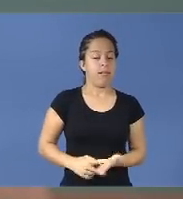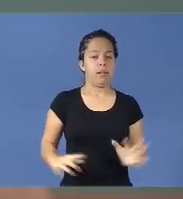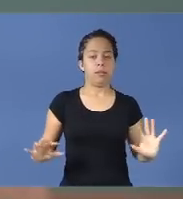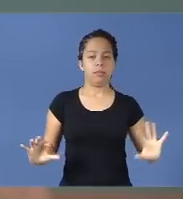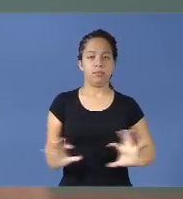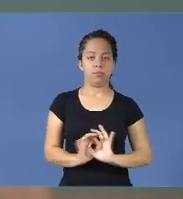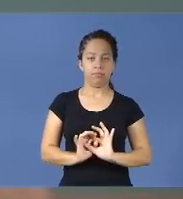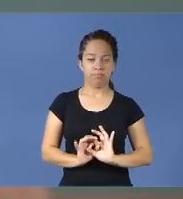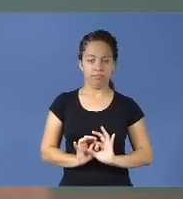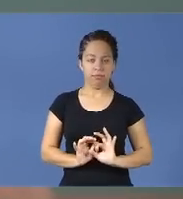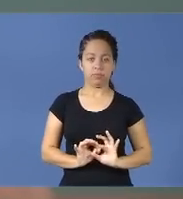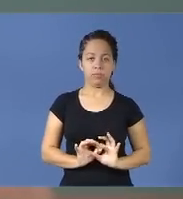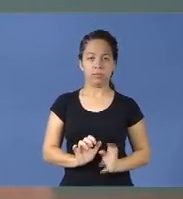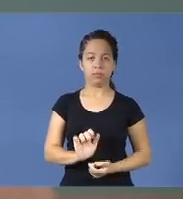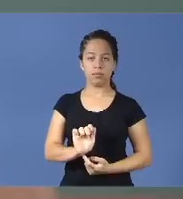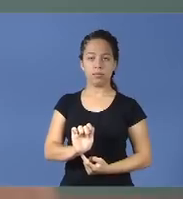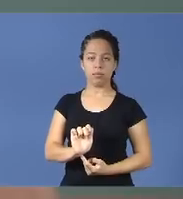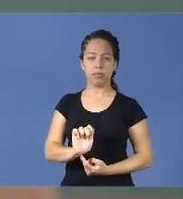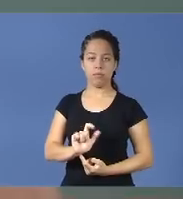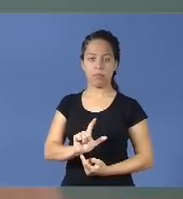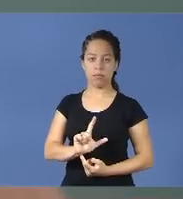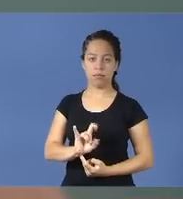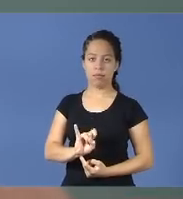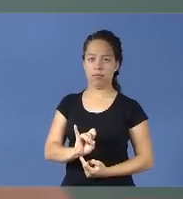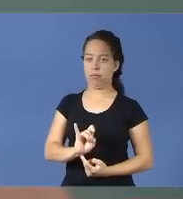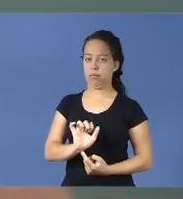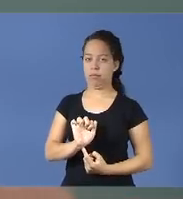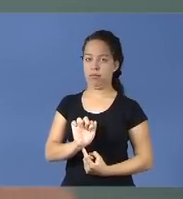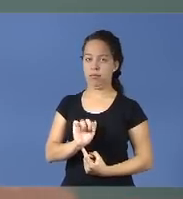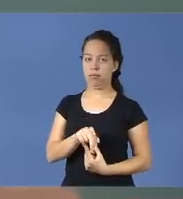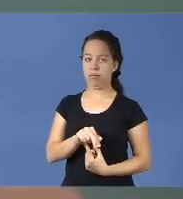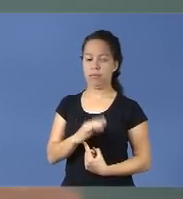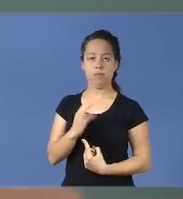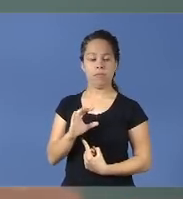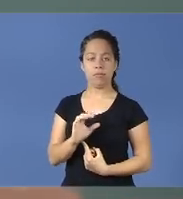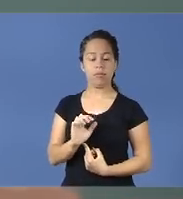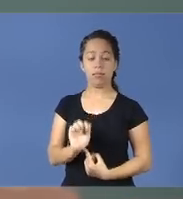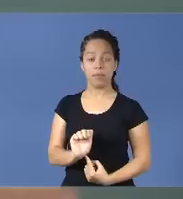sobre a restauração da aliança, qual seria o versículo que os irmãos iriam